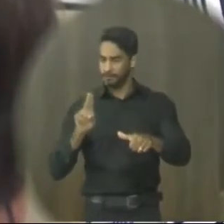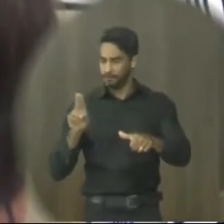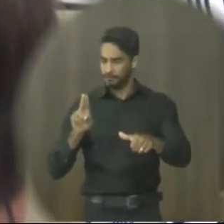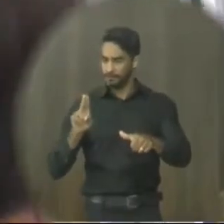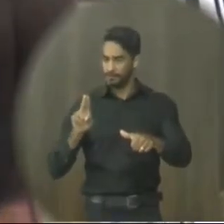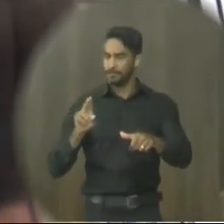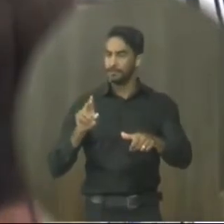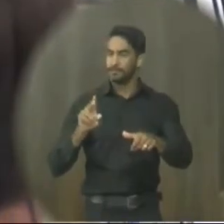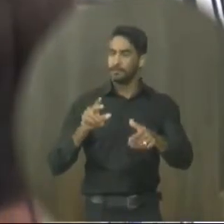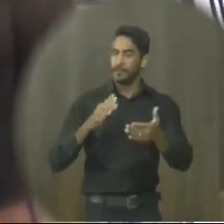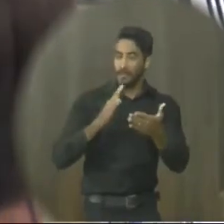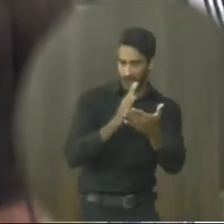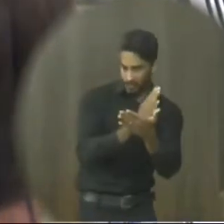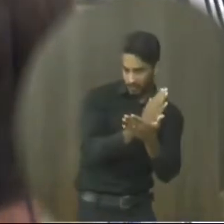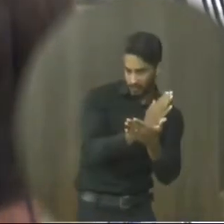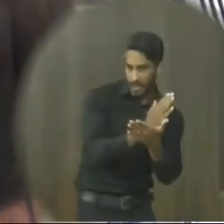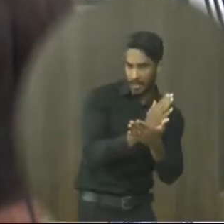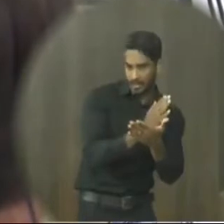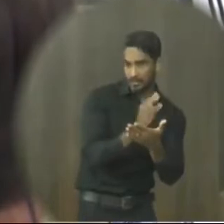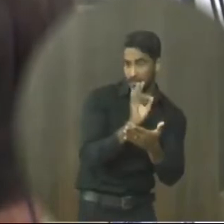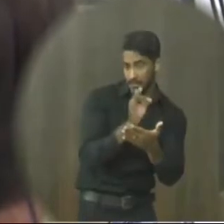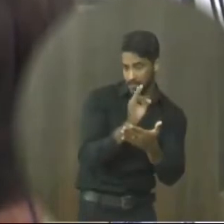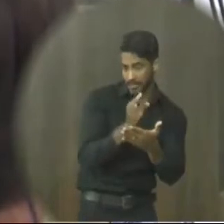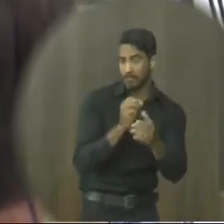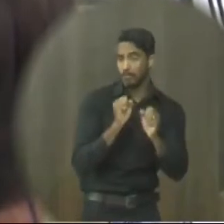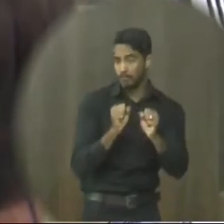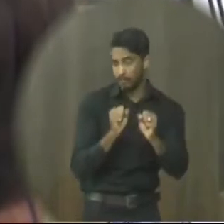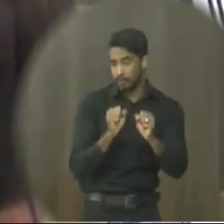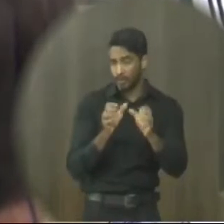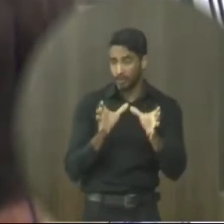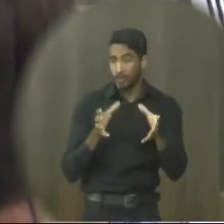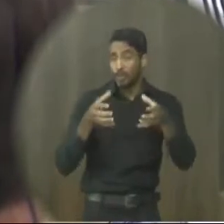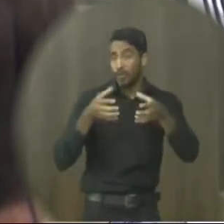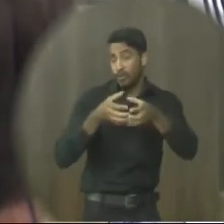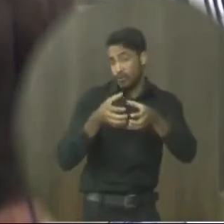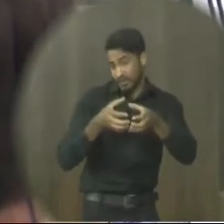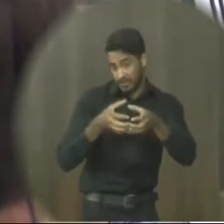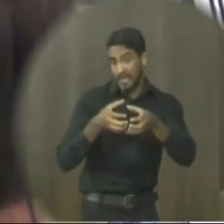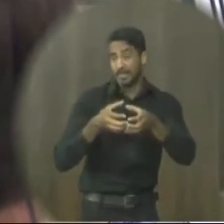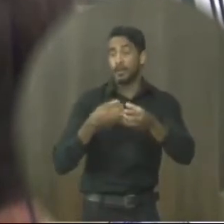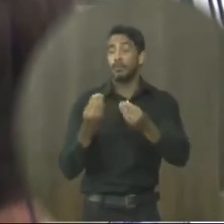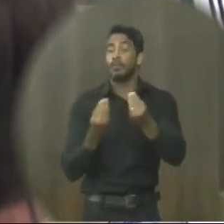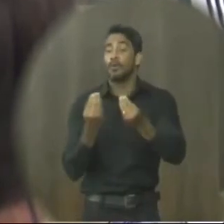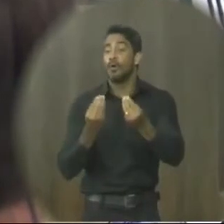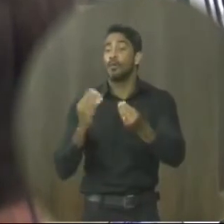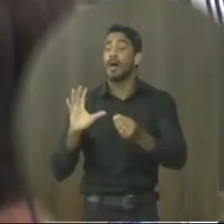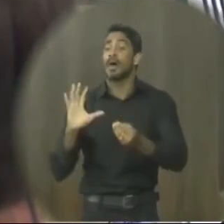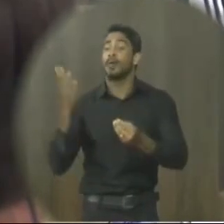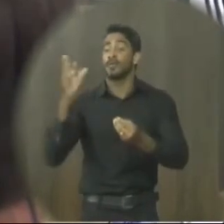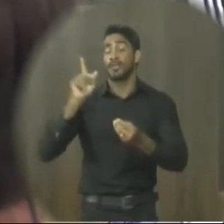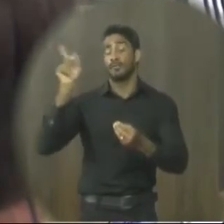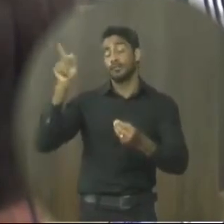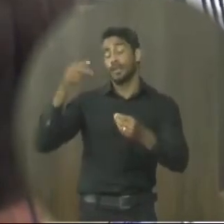a partir de um ato legal, né? Ali pode se chamar colonização, como aconteceu lá em Nova